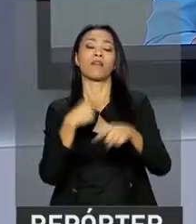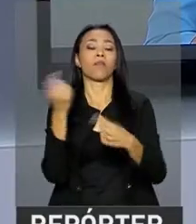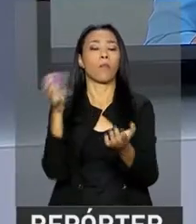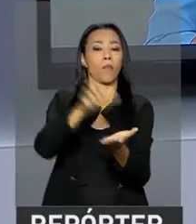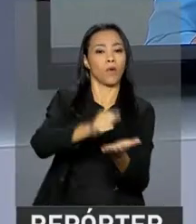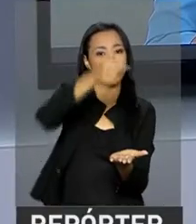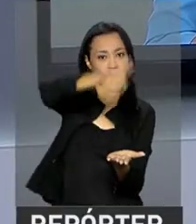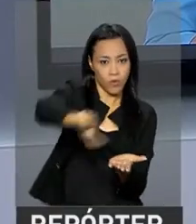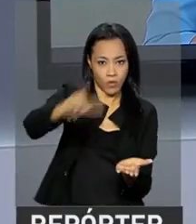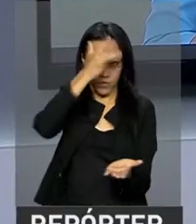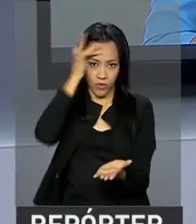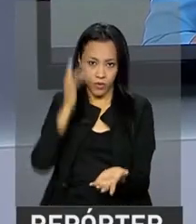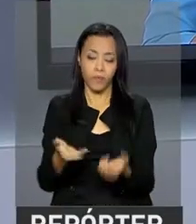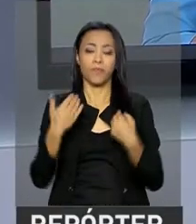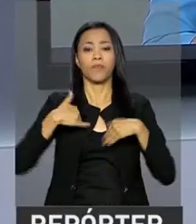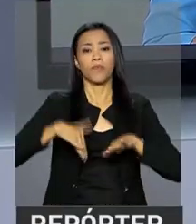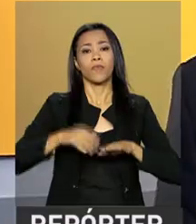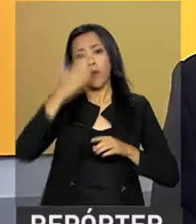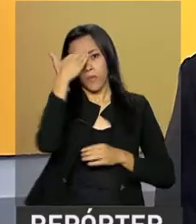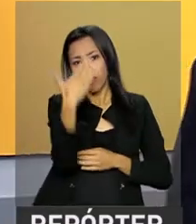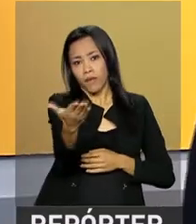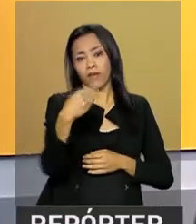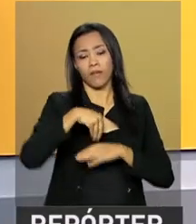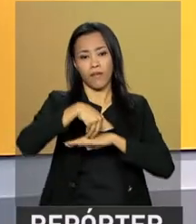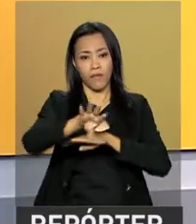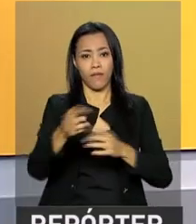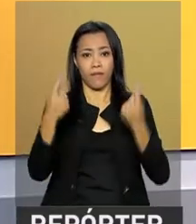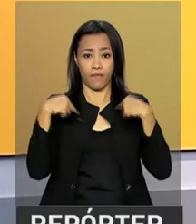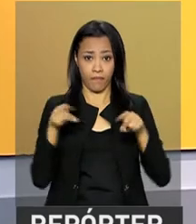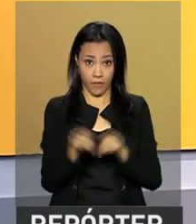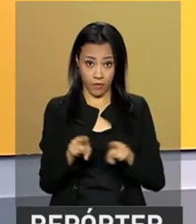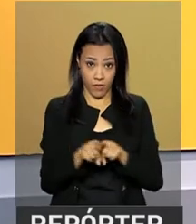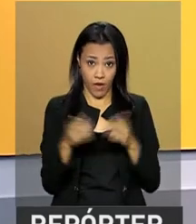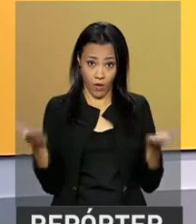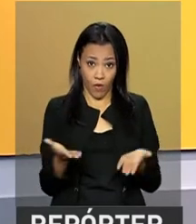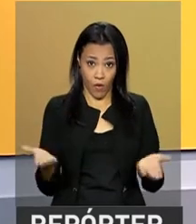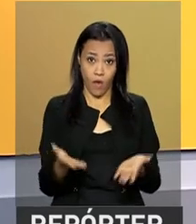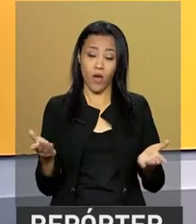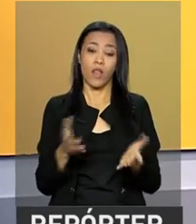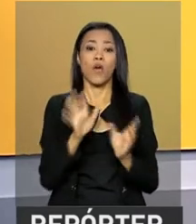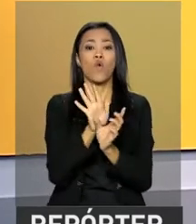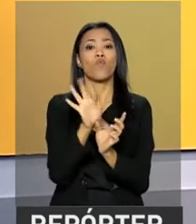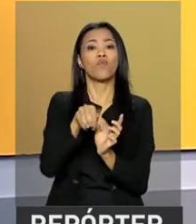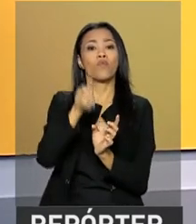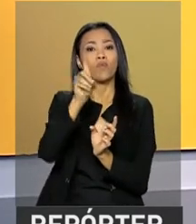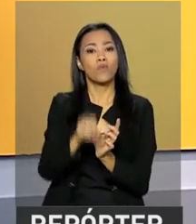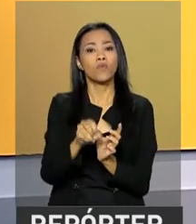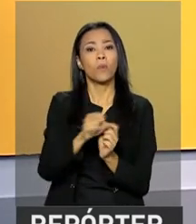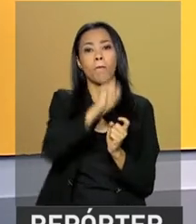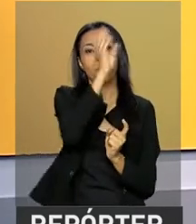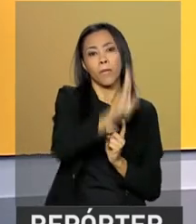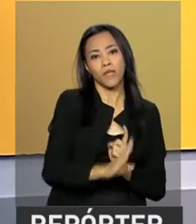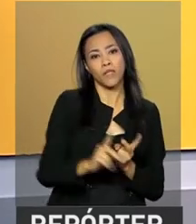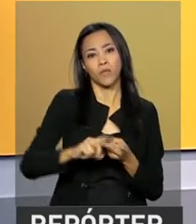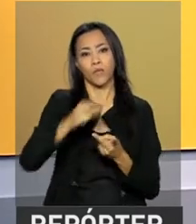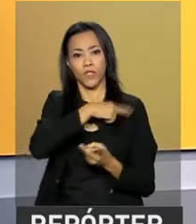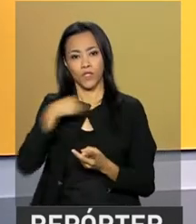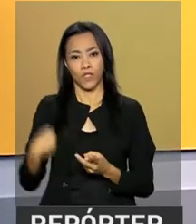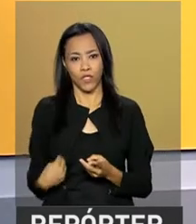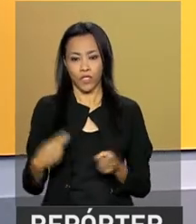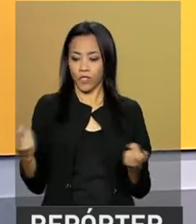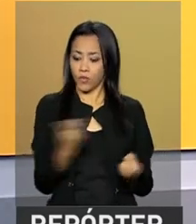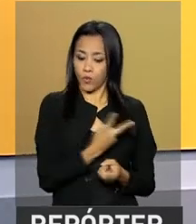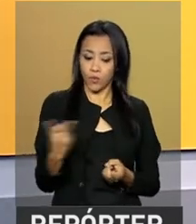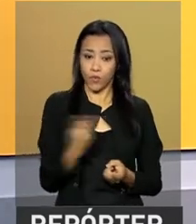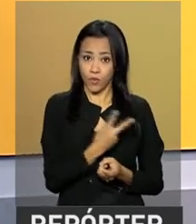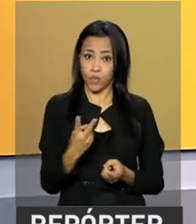só que está obrigado pelas suas informações e olha um fundo de investimentos entre brasil e china vai apoiar projetos de interesse